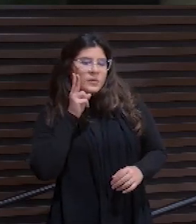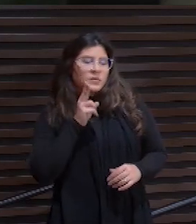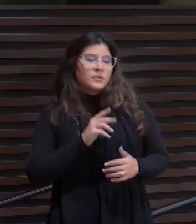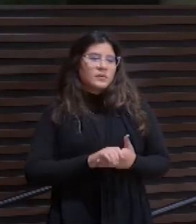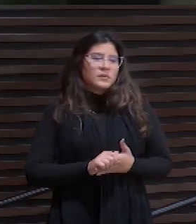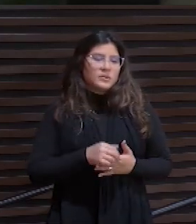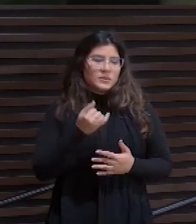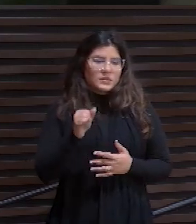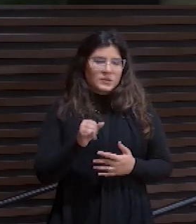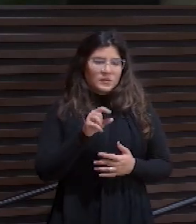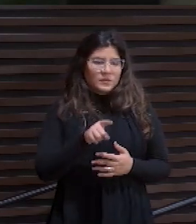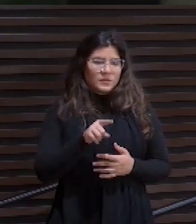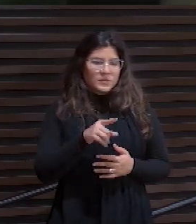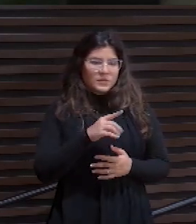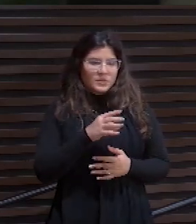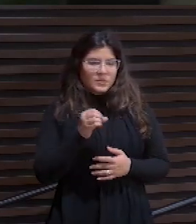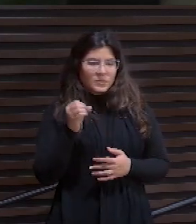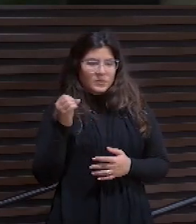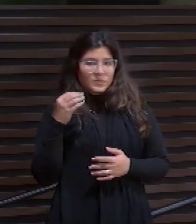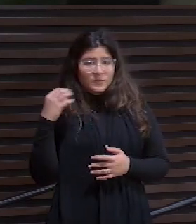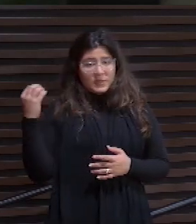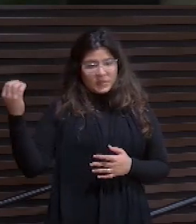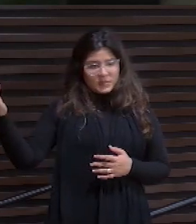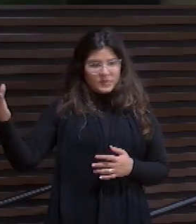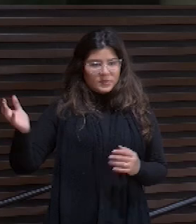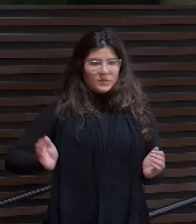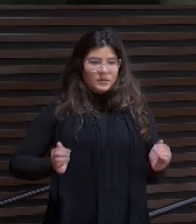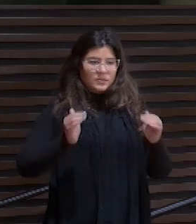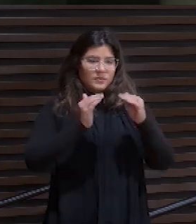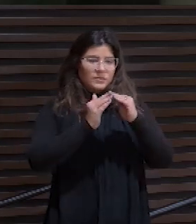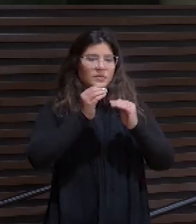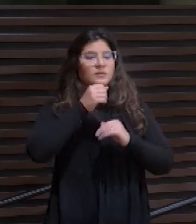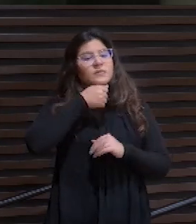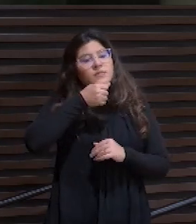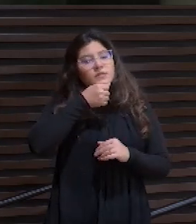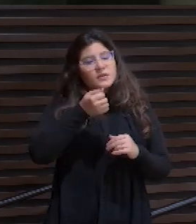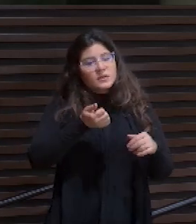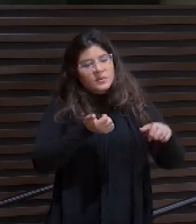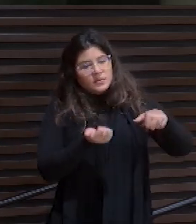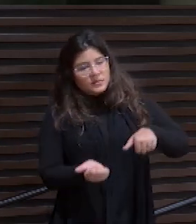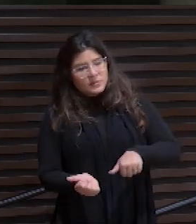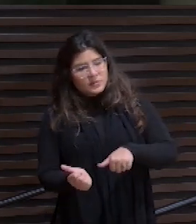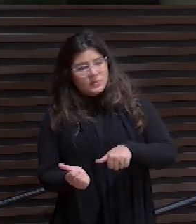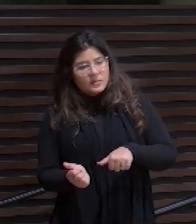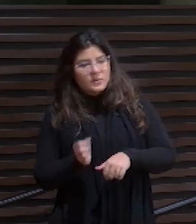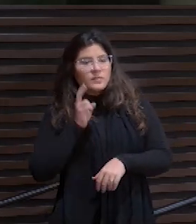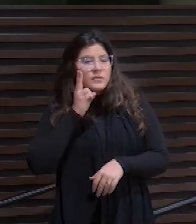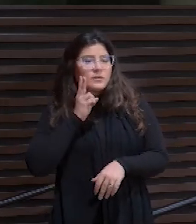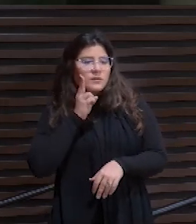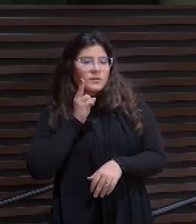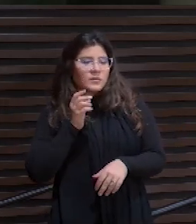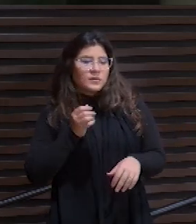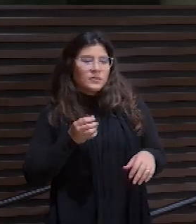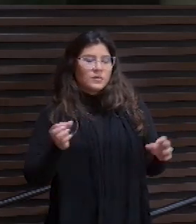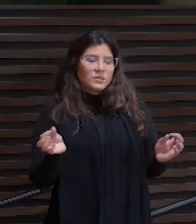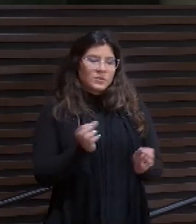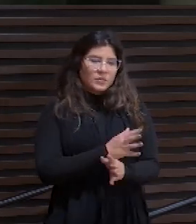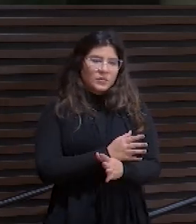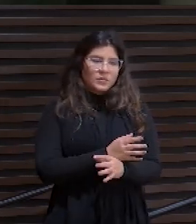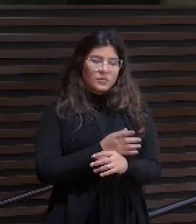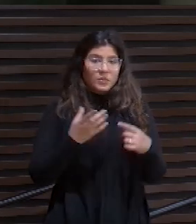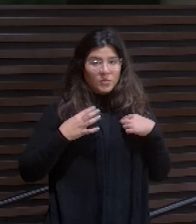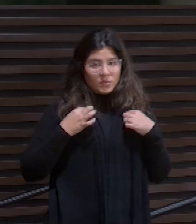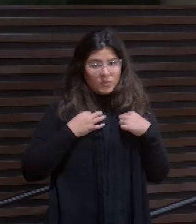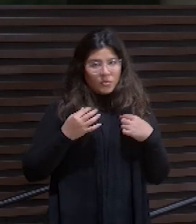velho, você ia ter dois problemas. Assim como você teve dois problemas com as roupas, que você perdeu a nova e a antiga tentando remendar, aqui é a mesma